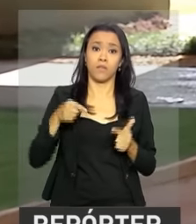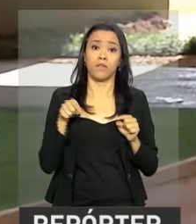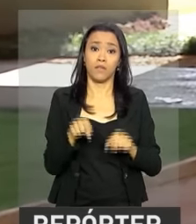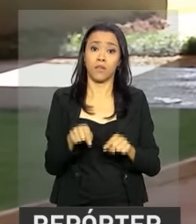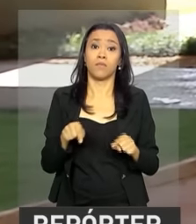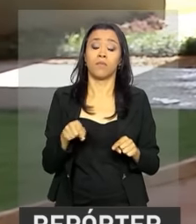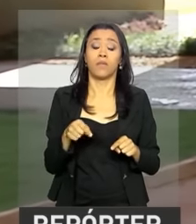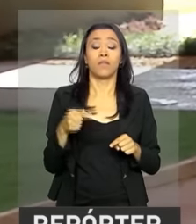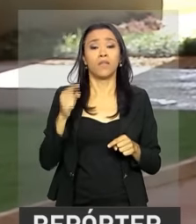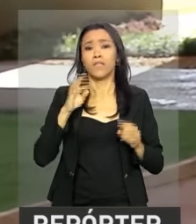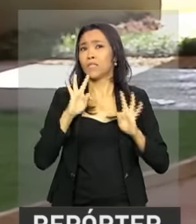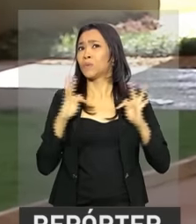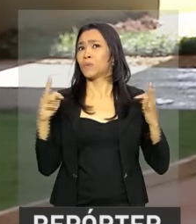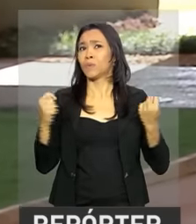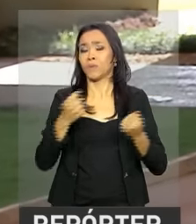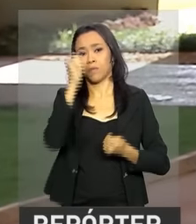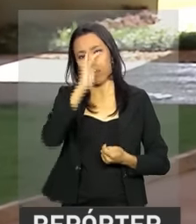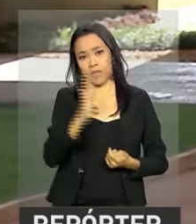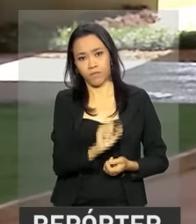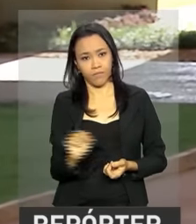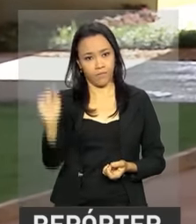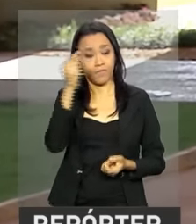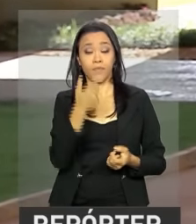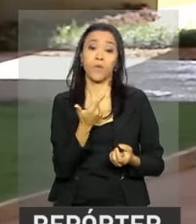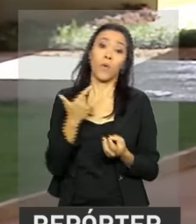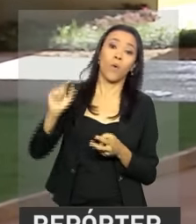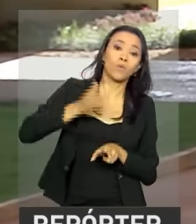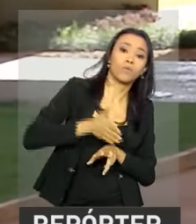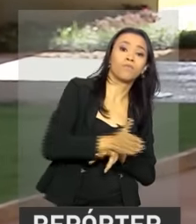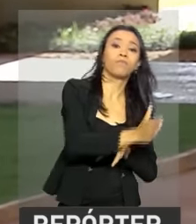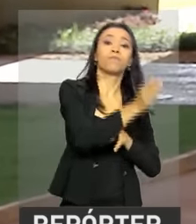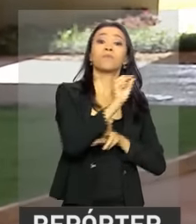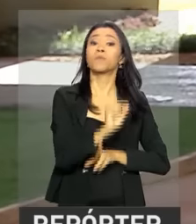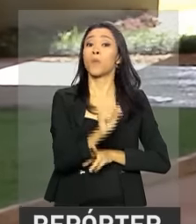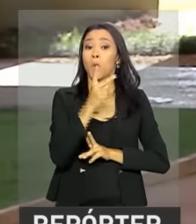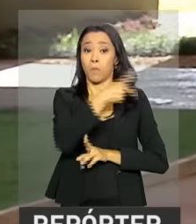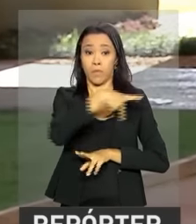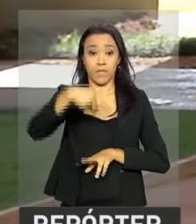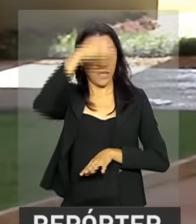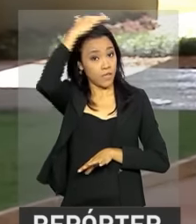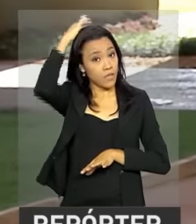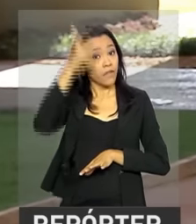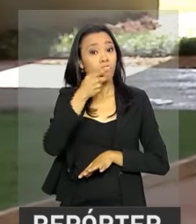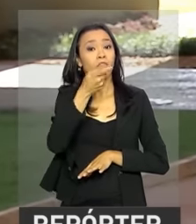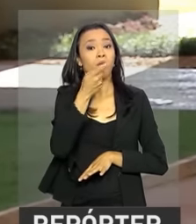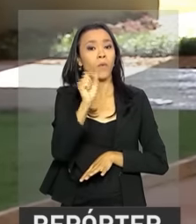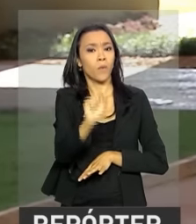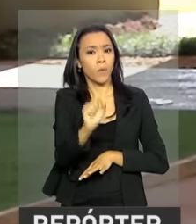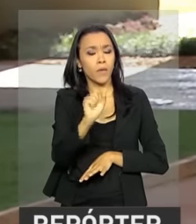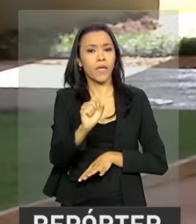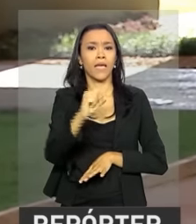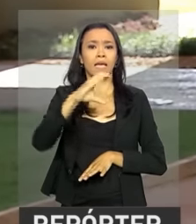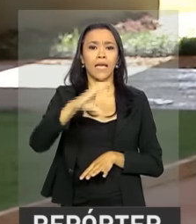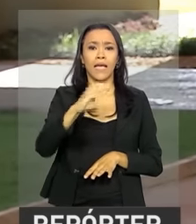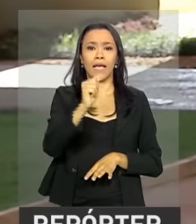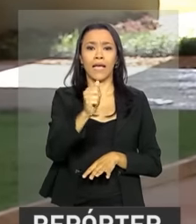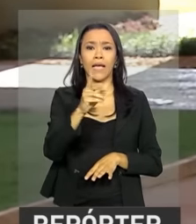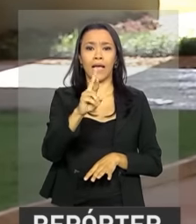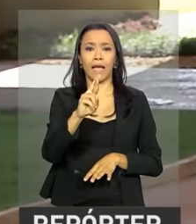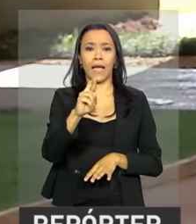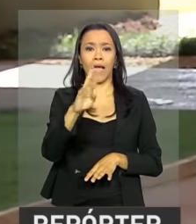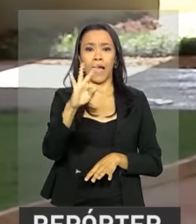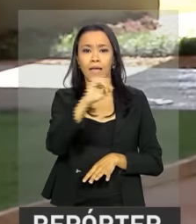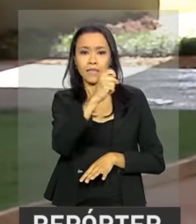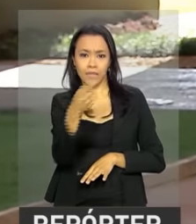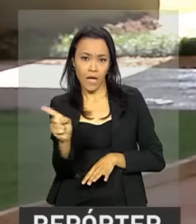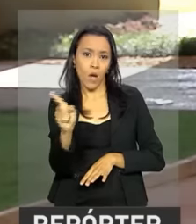questão em todo o país de outro lado o presidente Michel Temer afirmou que o governo vai lançar o chamado cartão reforma por